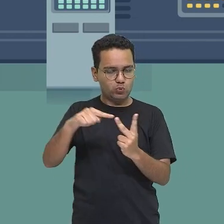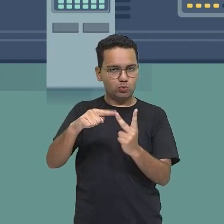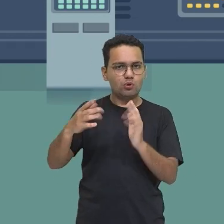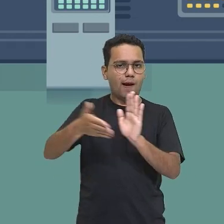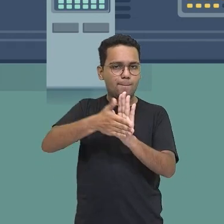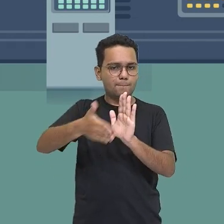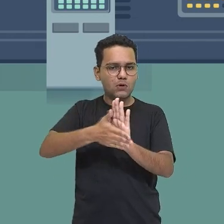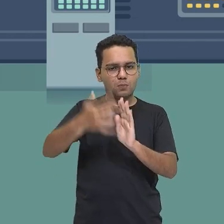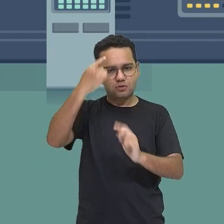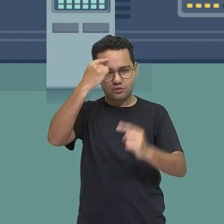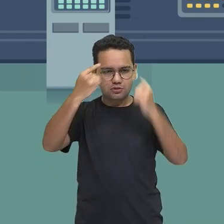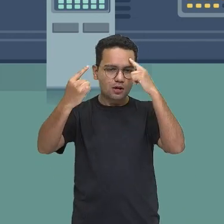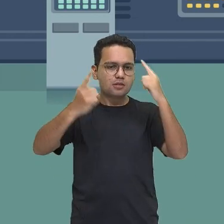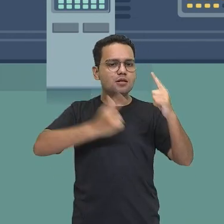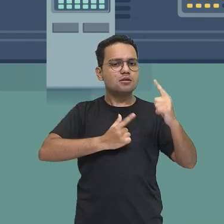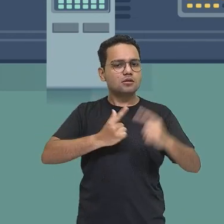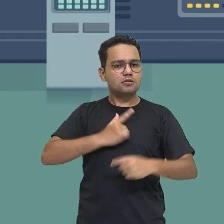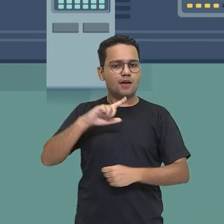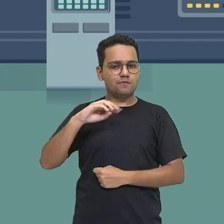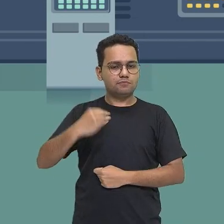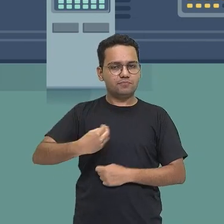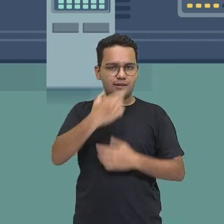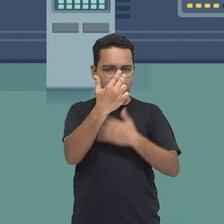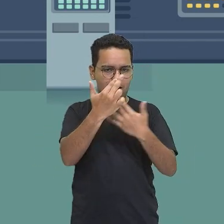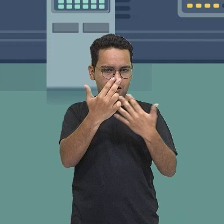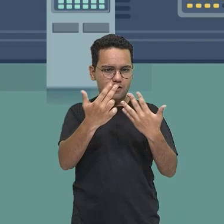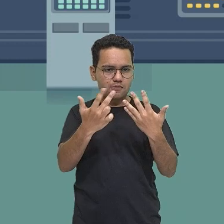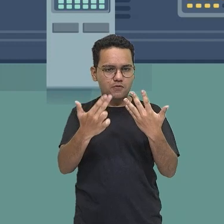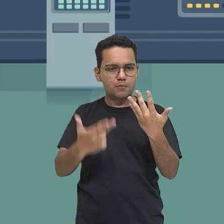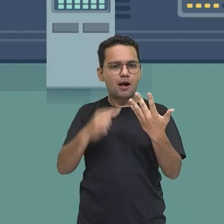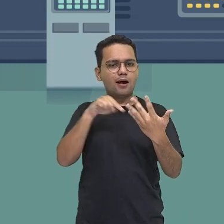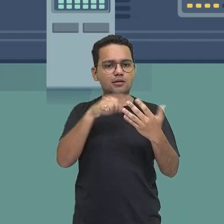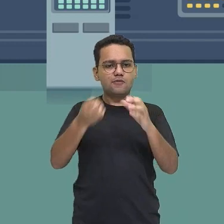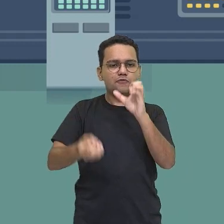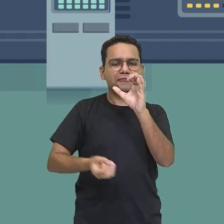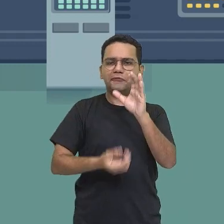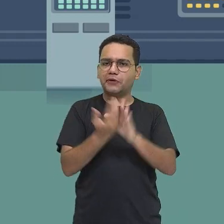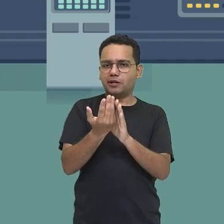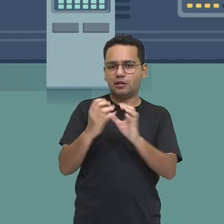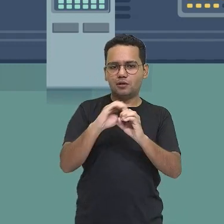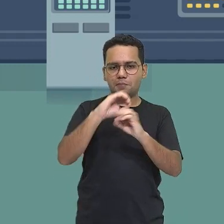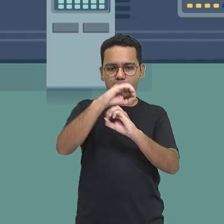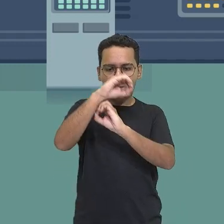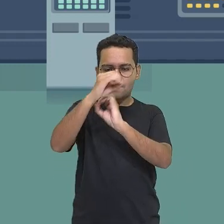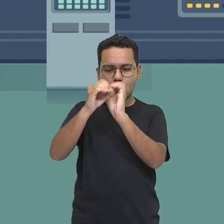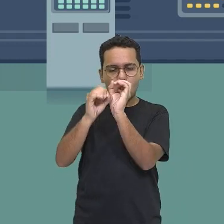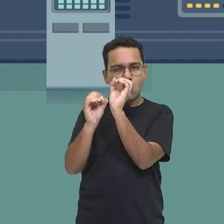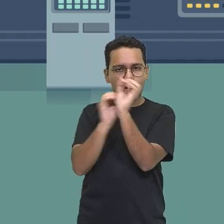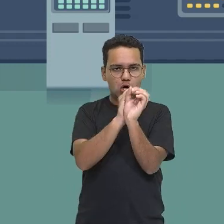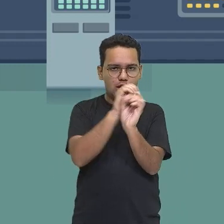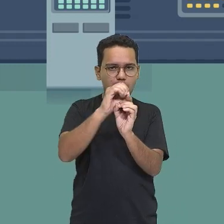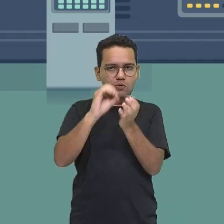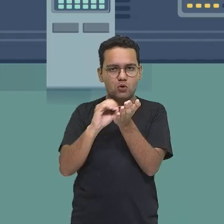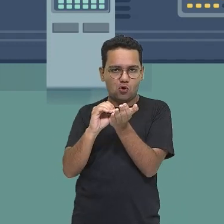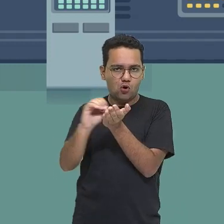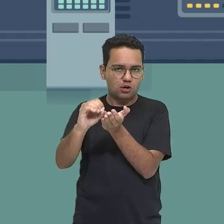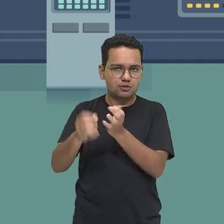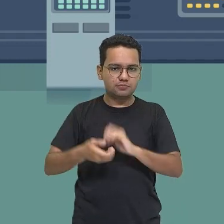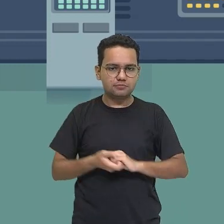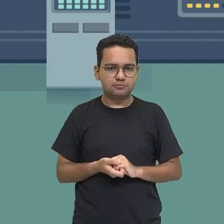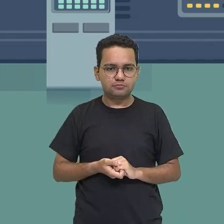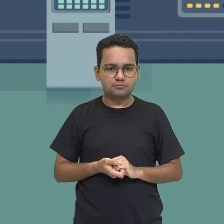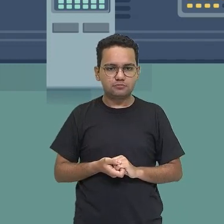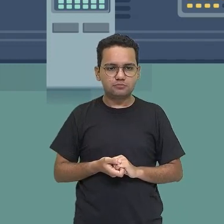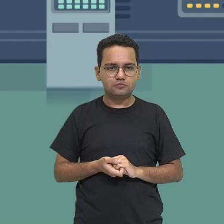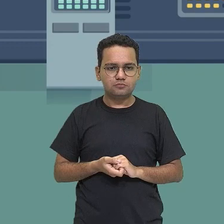se baseou na ideia que os seres vivos surgiram a partir das moléculas orgânicas,